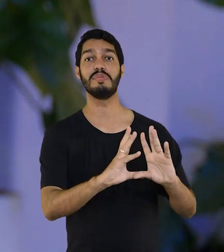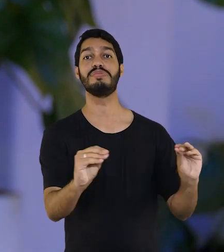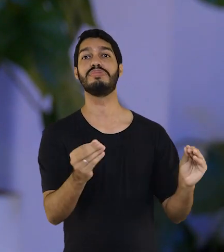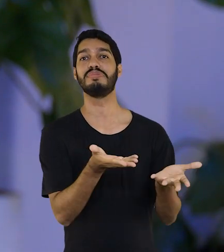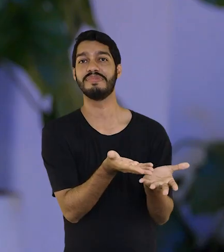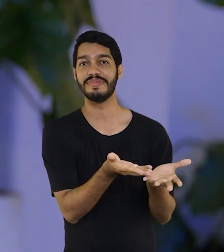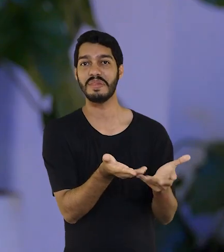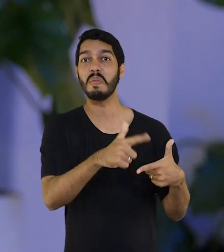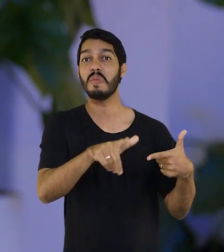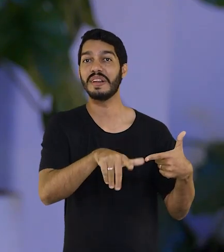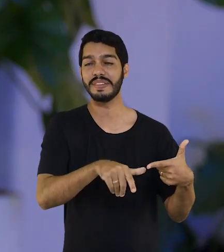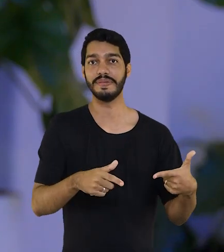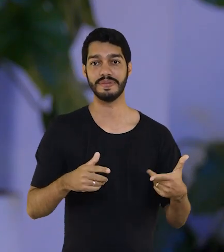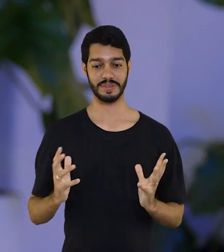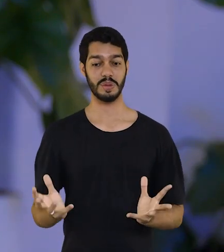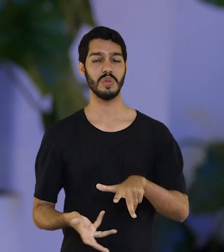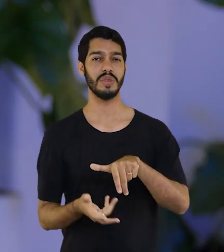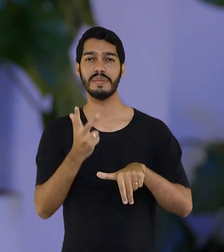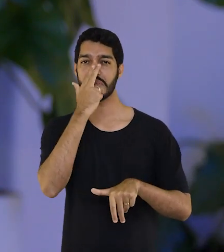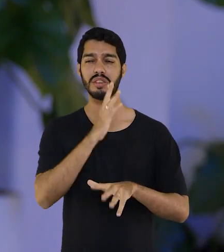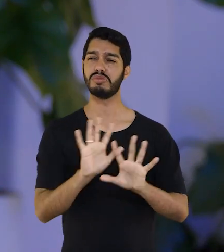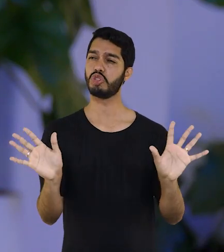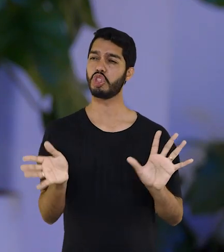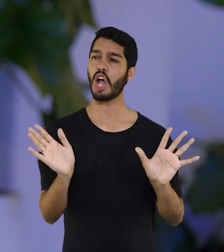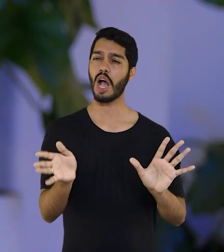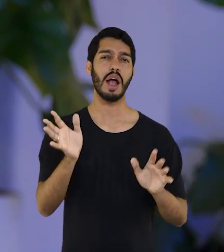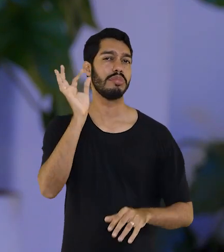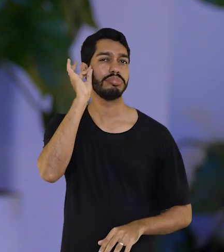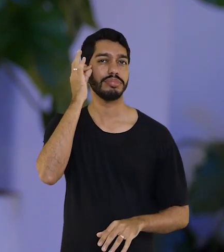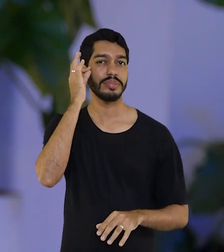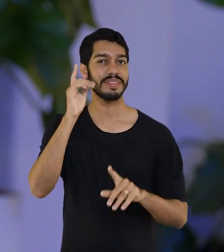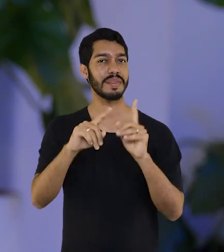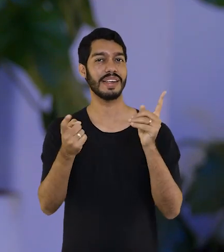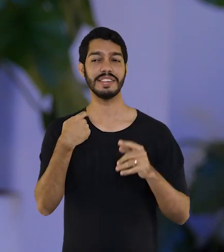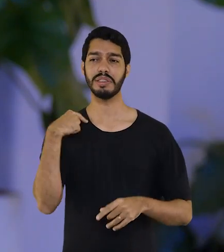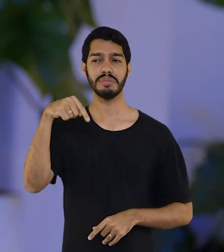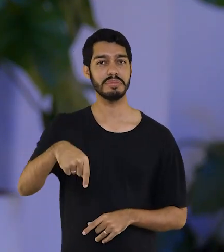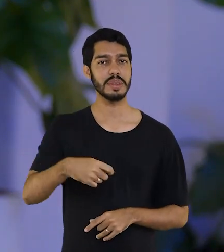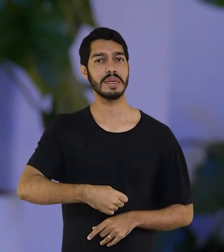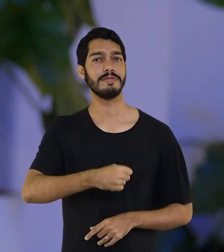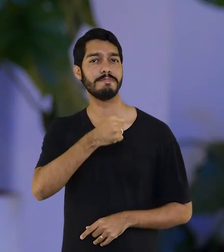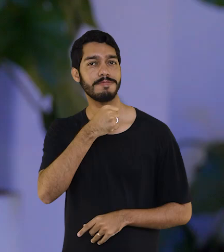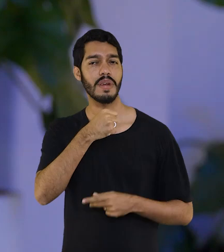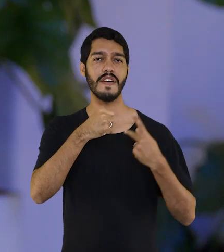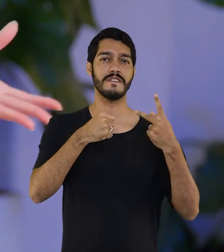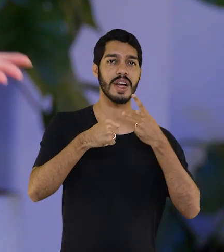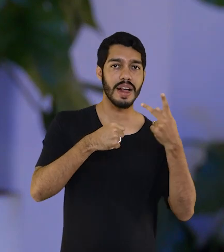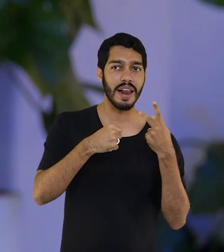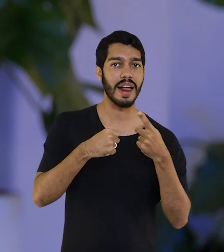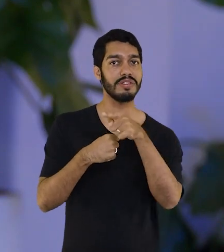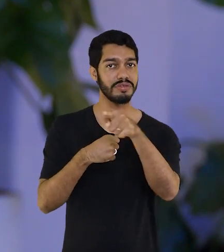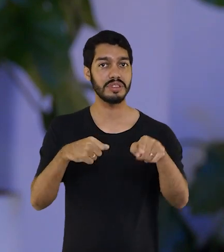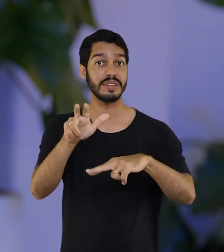ele é e às vezes, a gente toma ele como garantido, mas a gente esquece que para eu estar falando nesse microfone, para vocês estarem